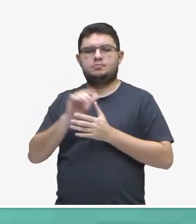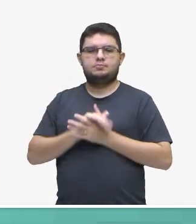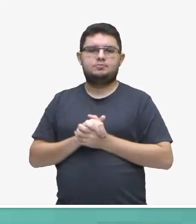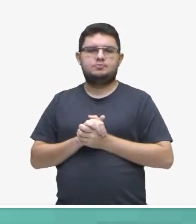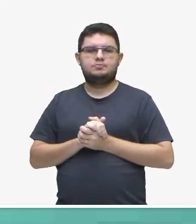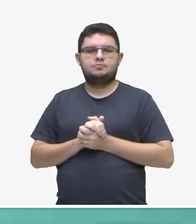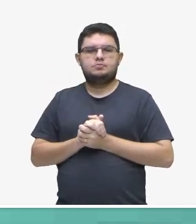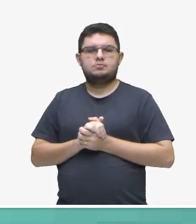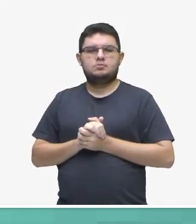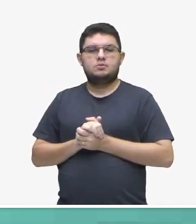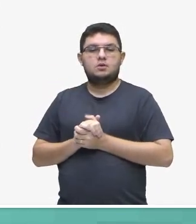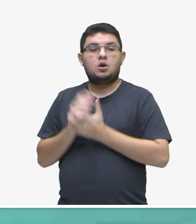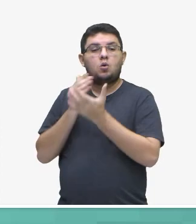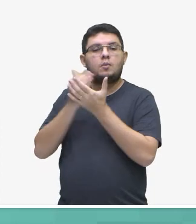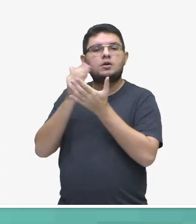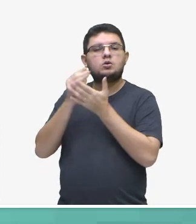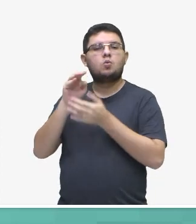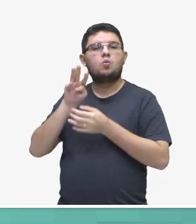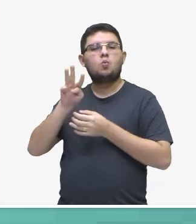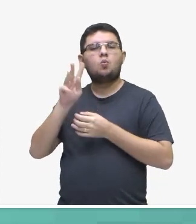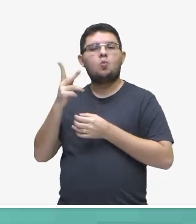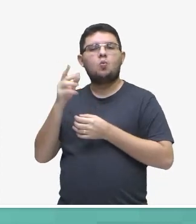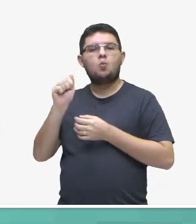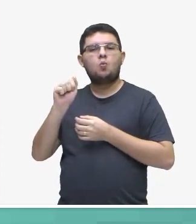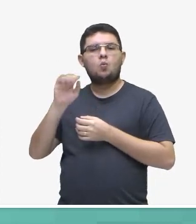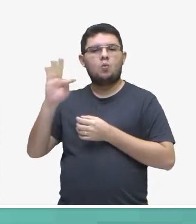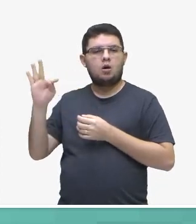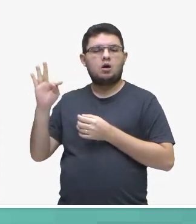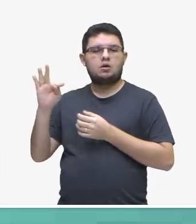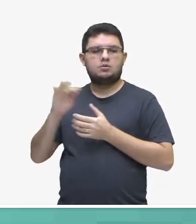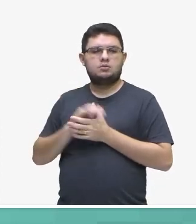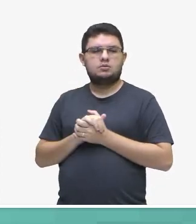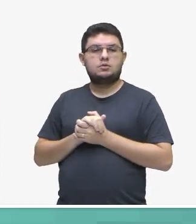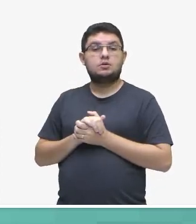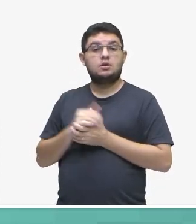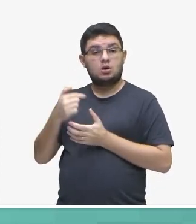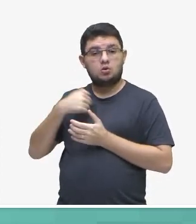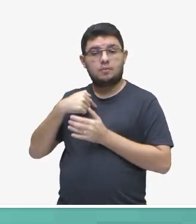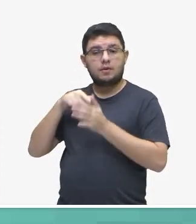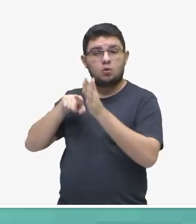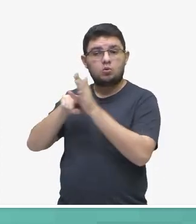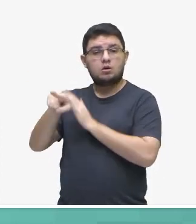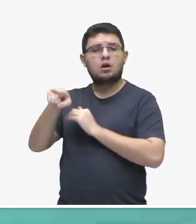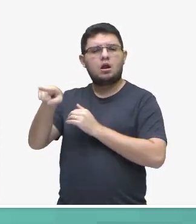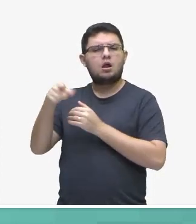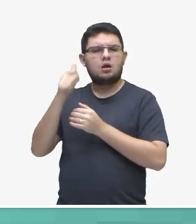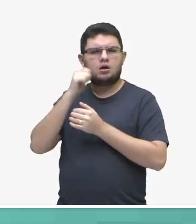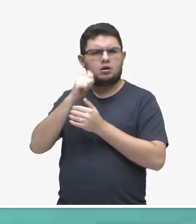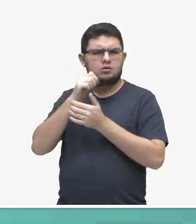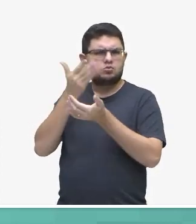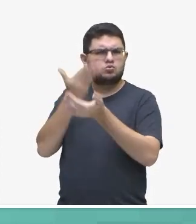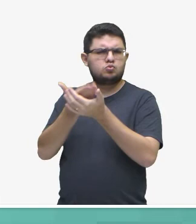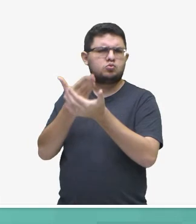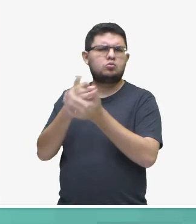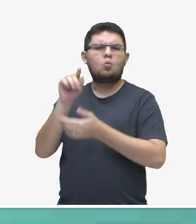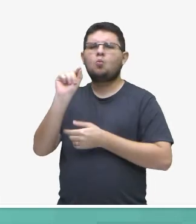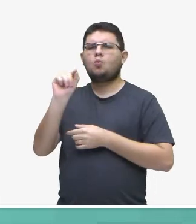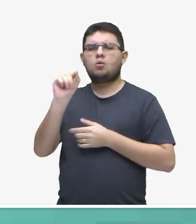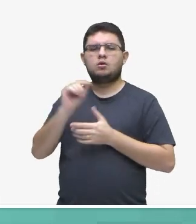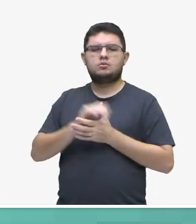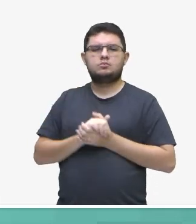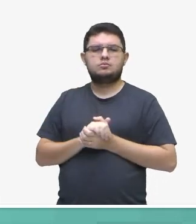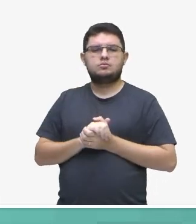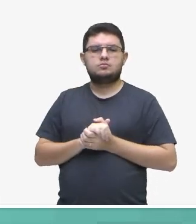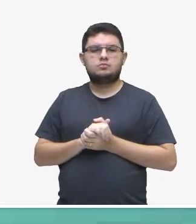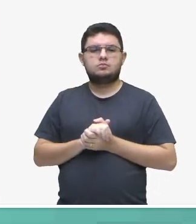com a double H word what, né? E aí eu estou perguntando o que ela estuda. Que ela estuda é drawing, né? O que ela está